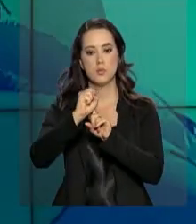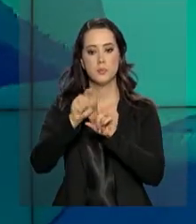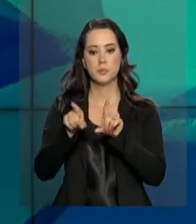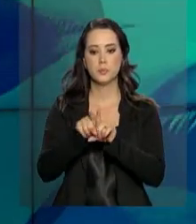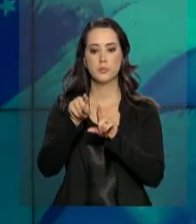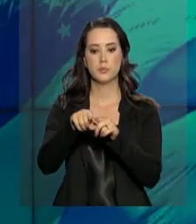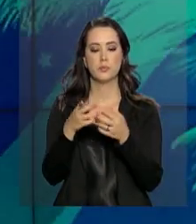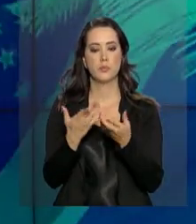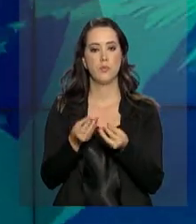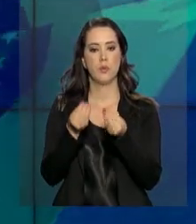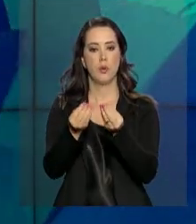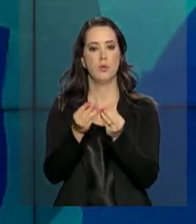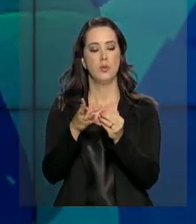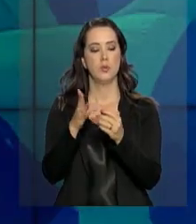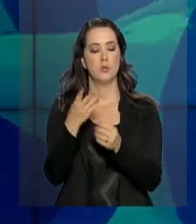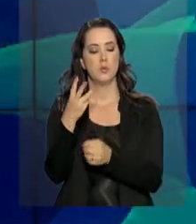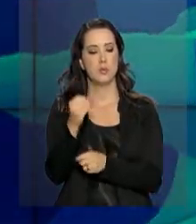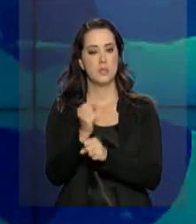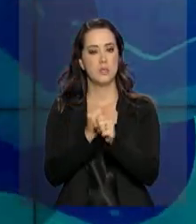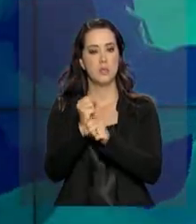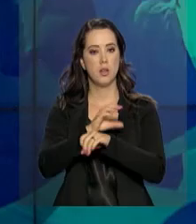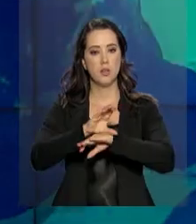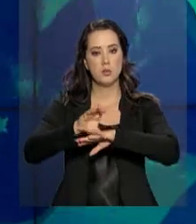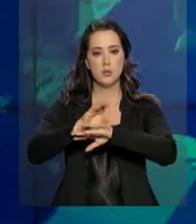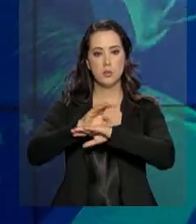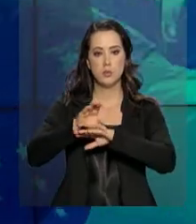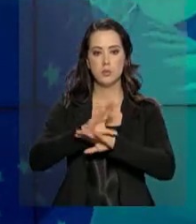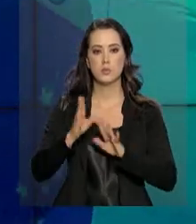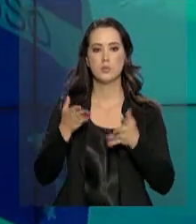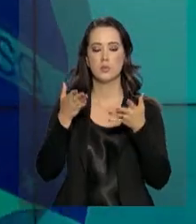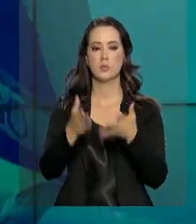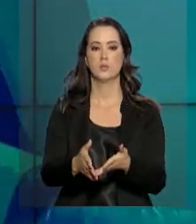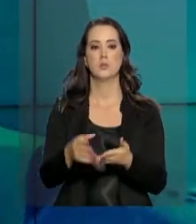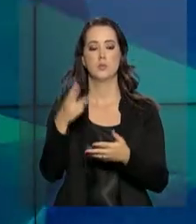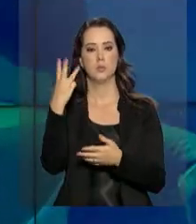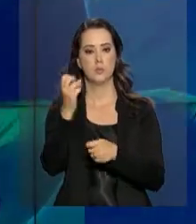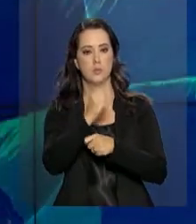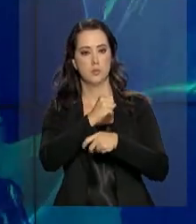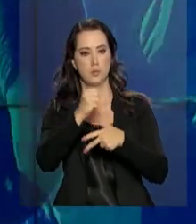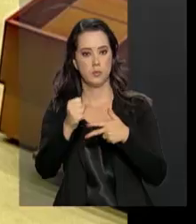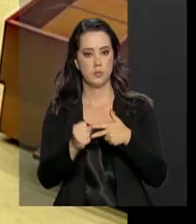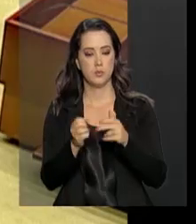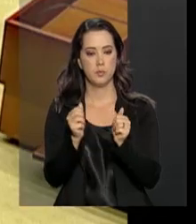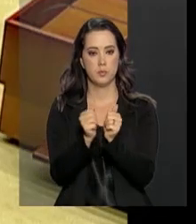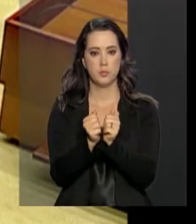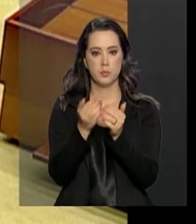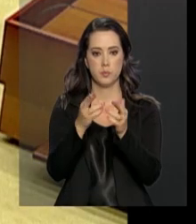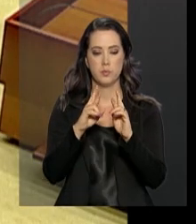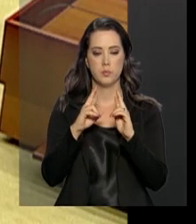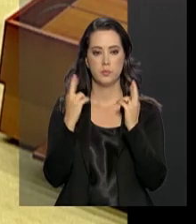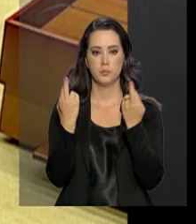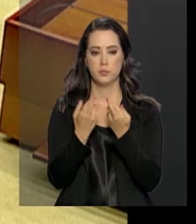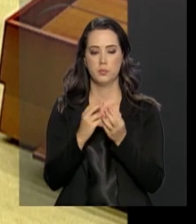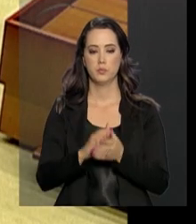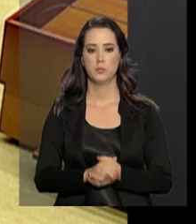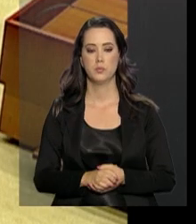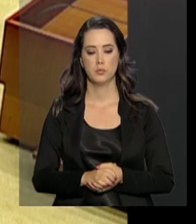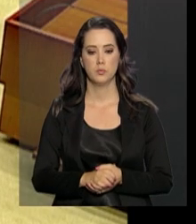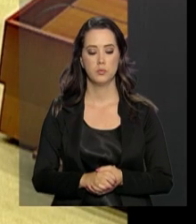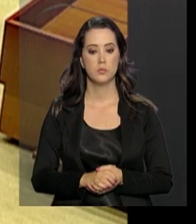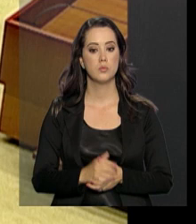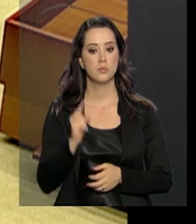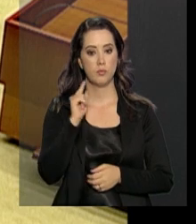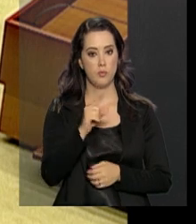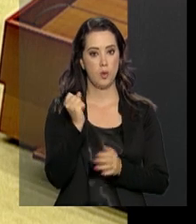foi realizada uma cerimônia com a participação de autoridades dos três poderes a sessão solene